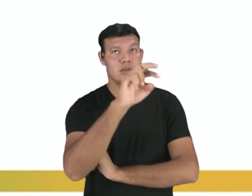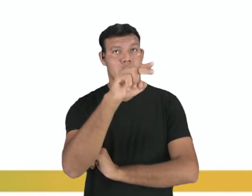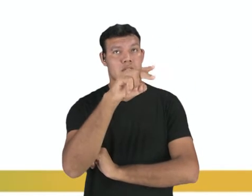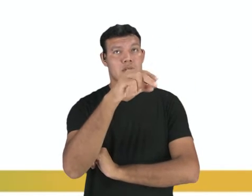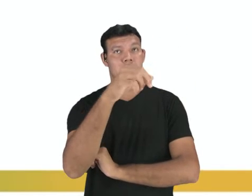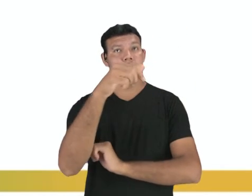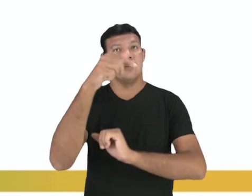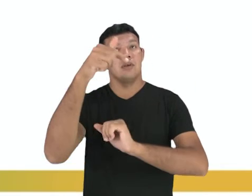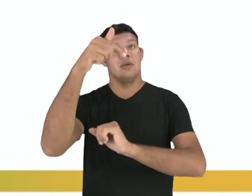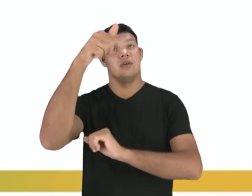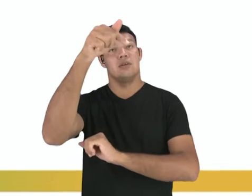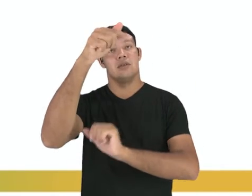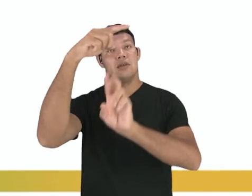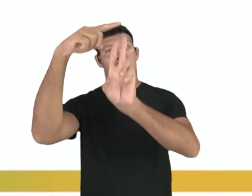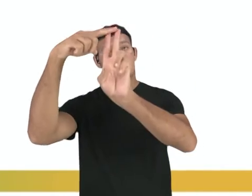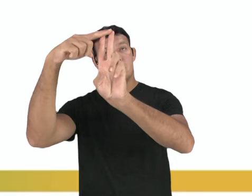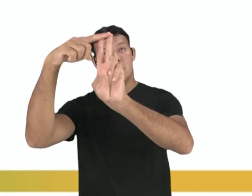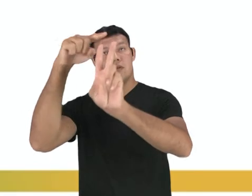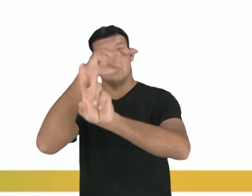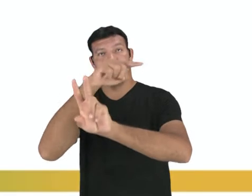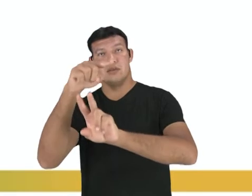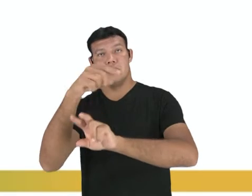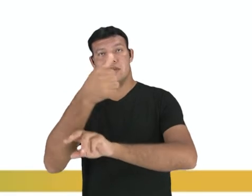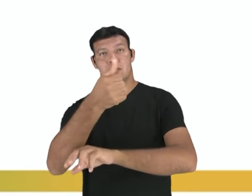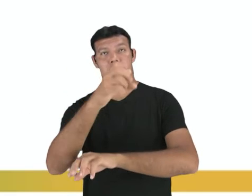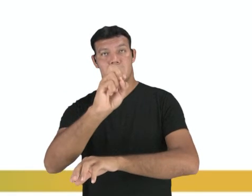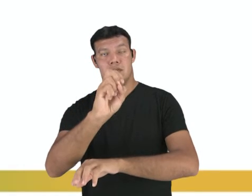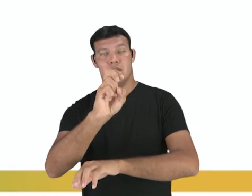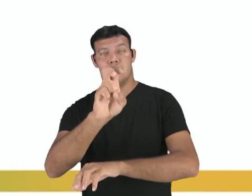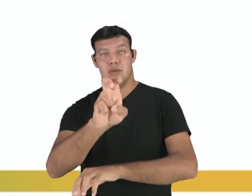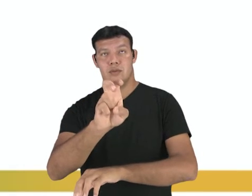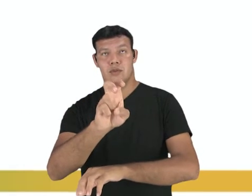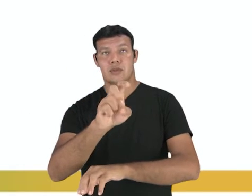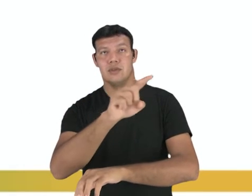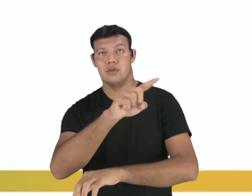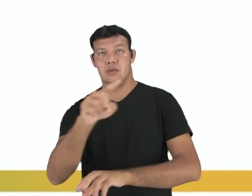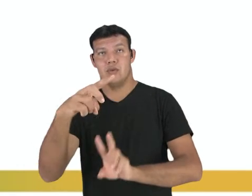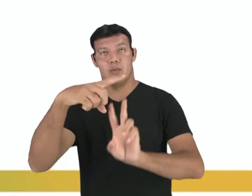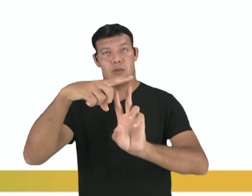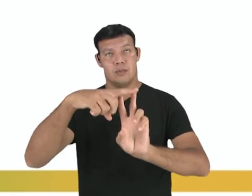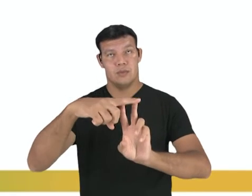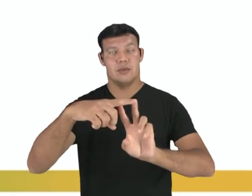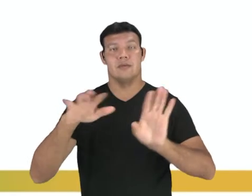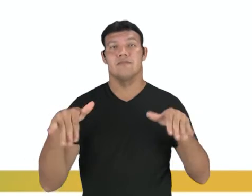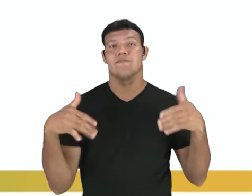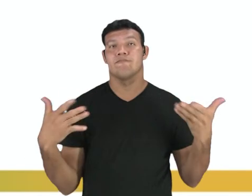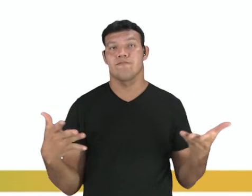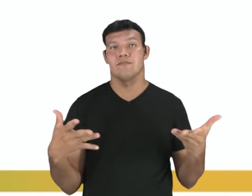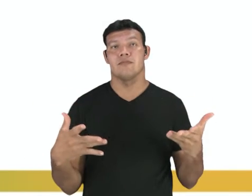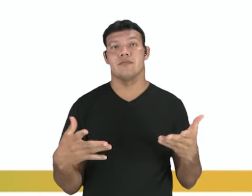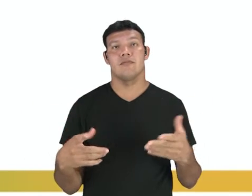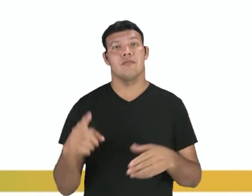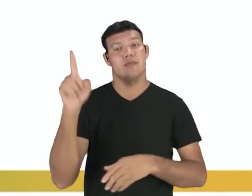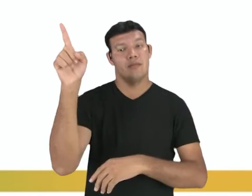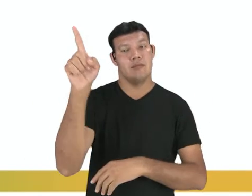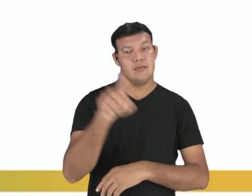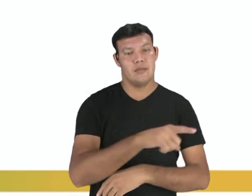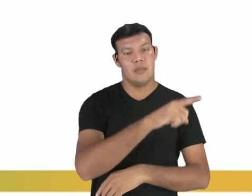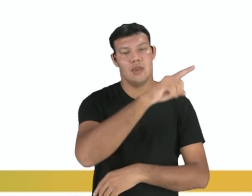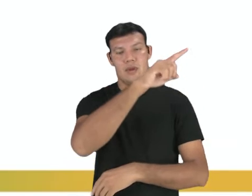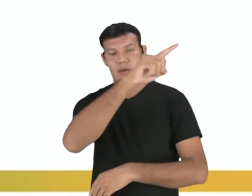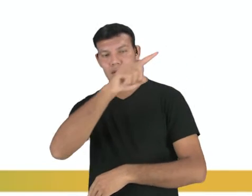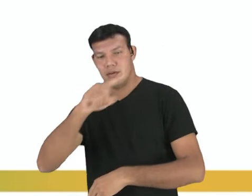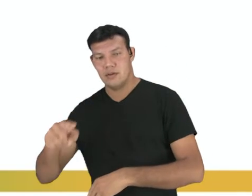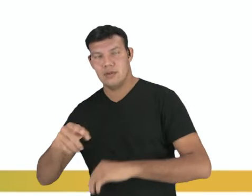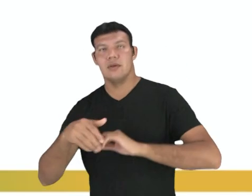pessoas 15 sobre pe Então nesse caso aí vamos explicar o meio